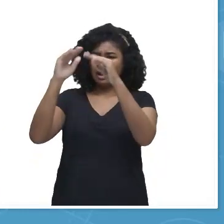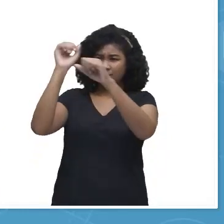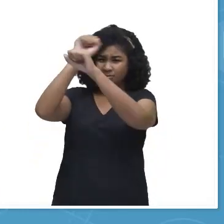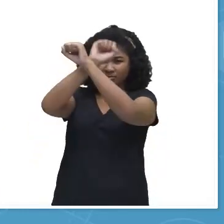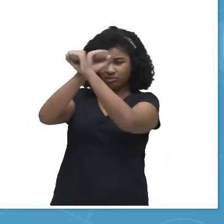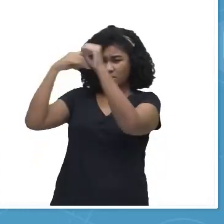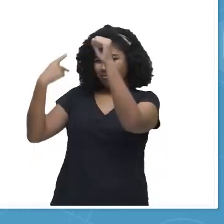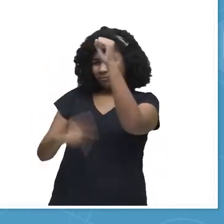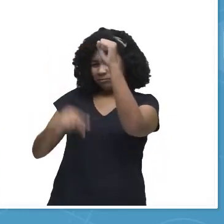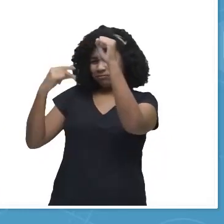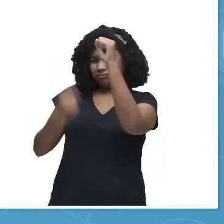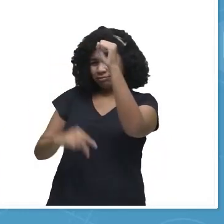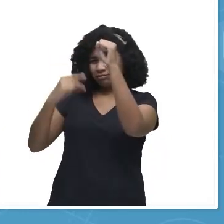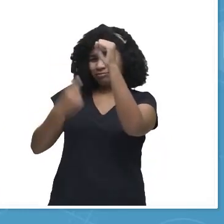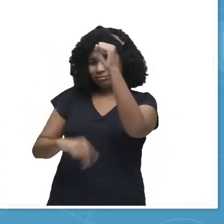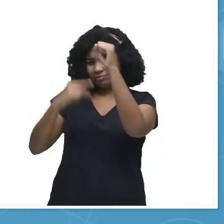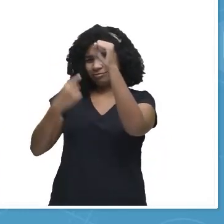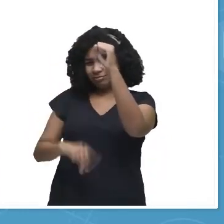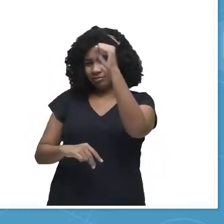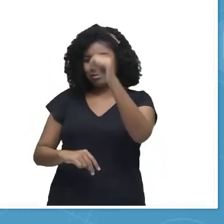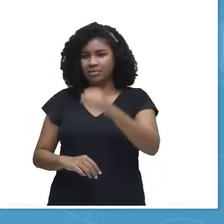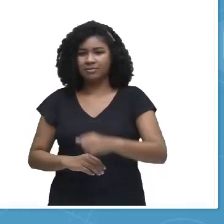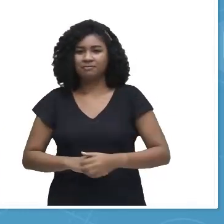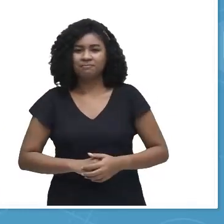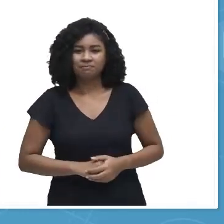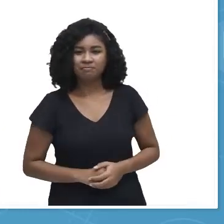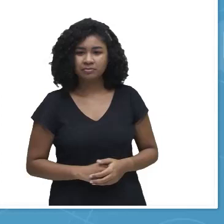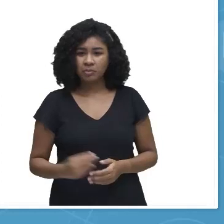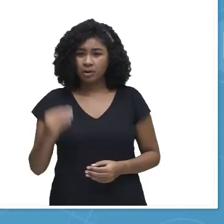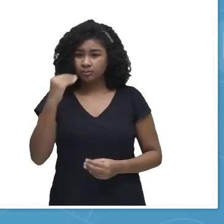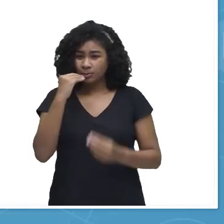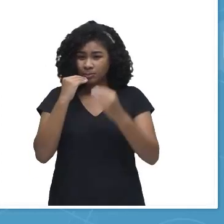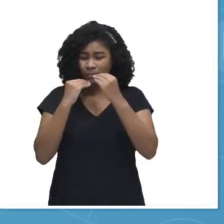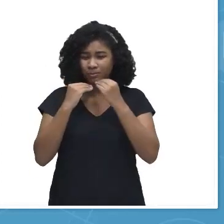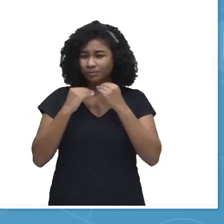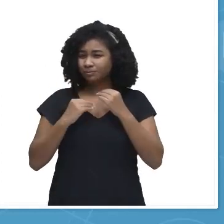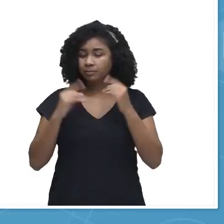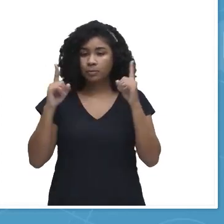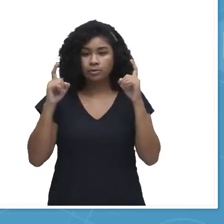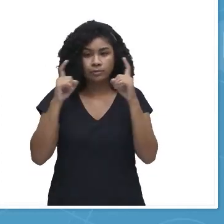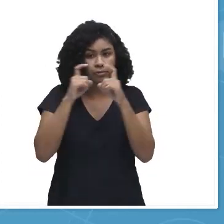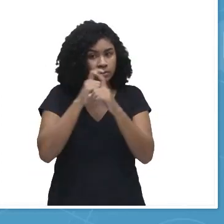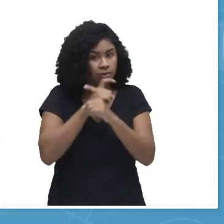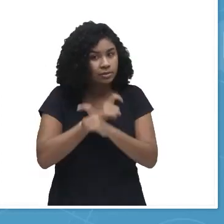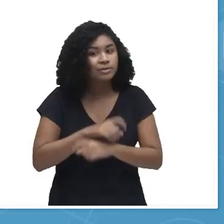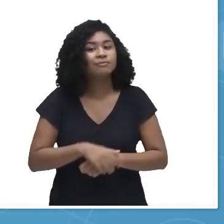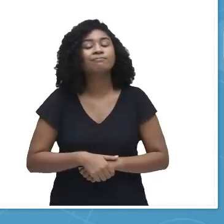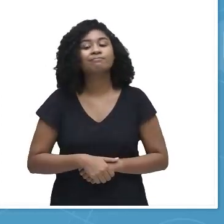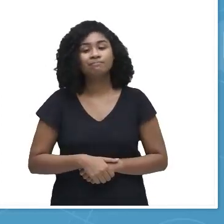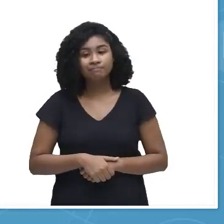menores condições para a sua sobrevivência e com uma alimentação precária. E